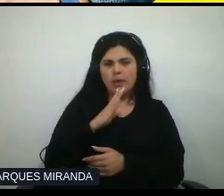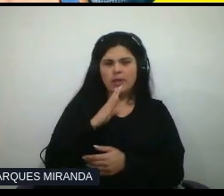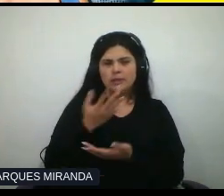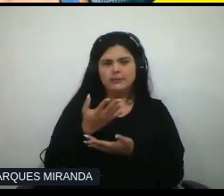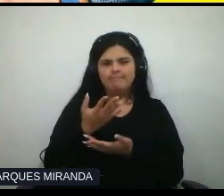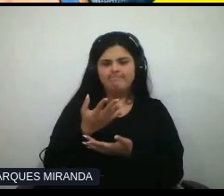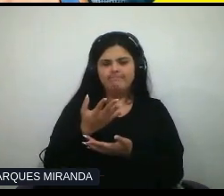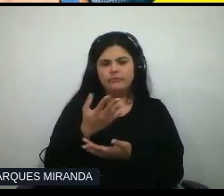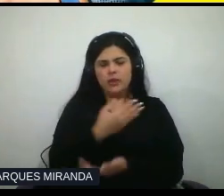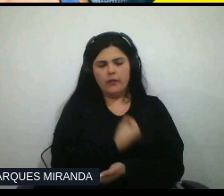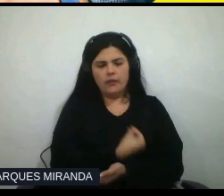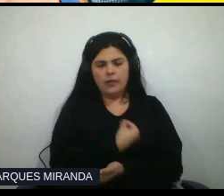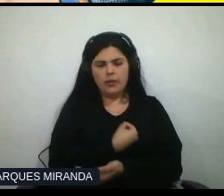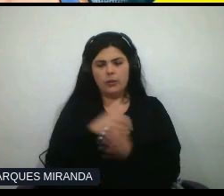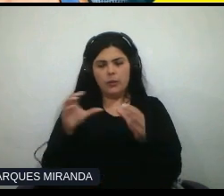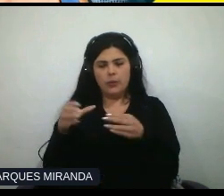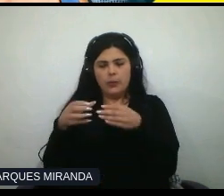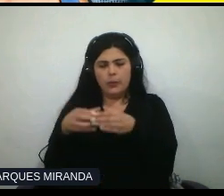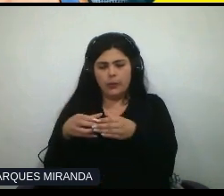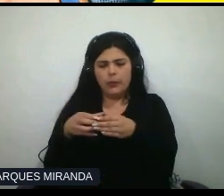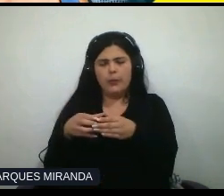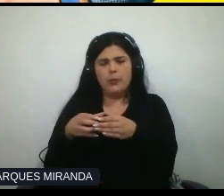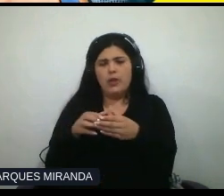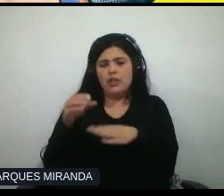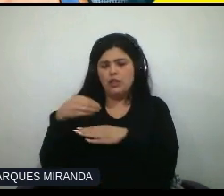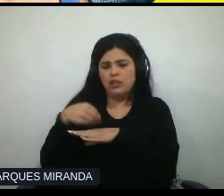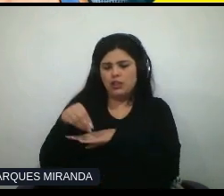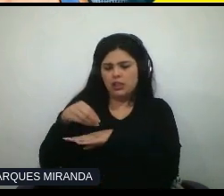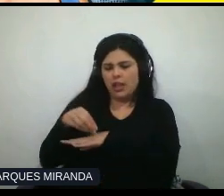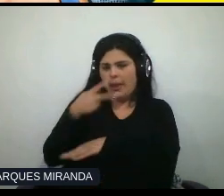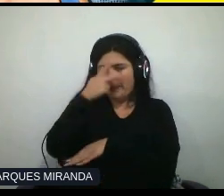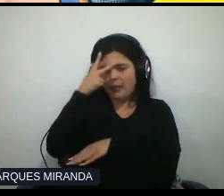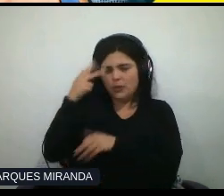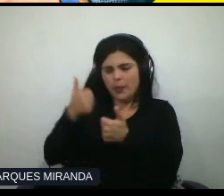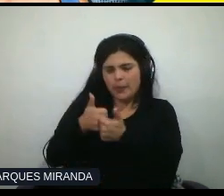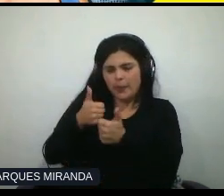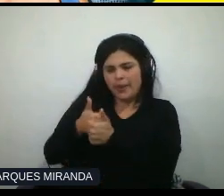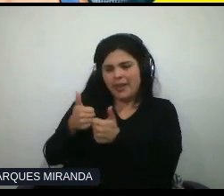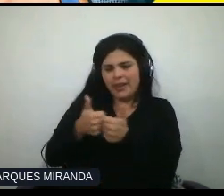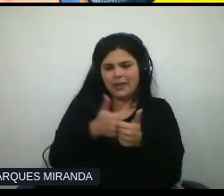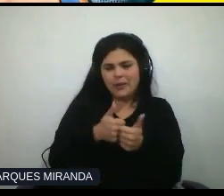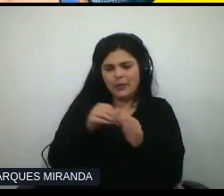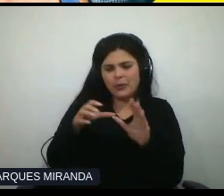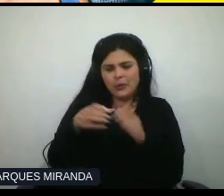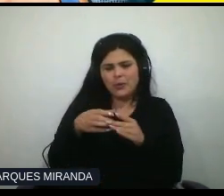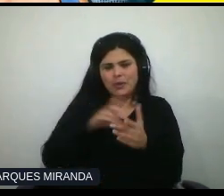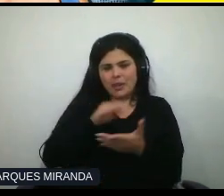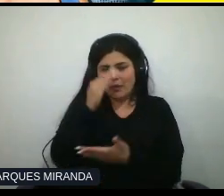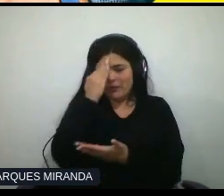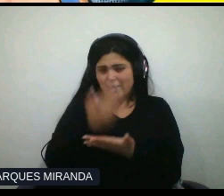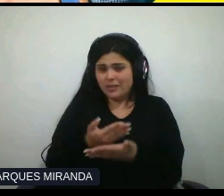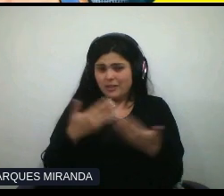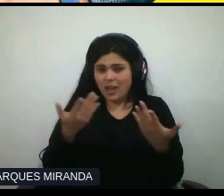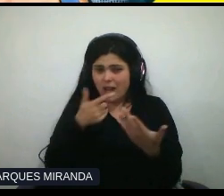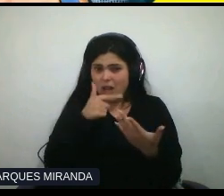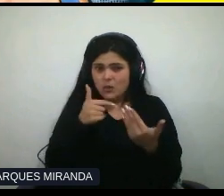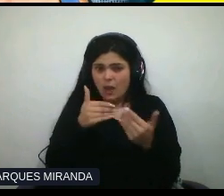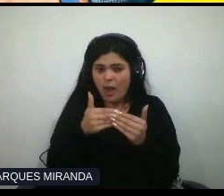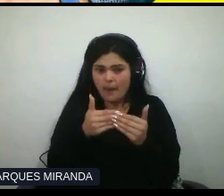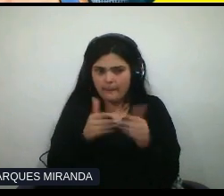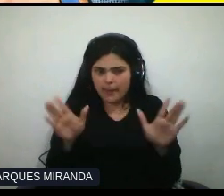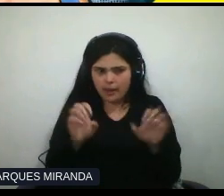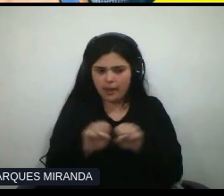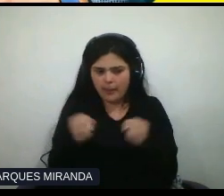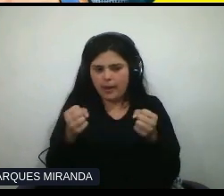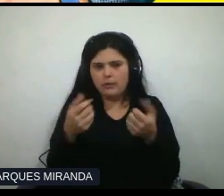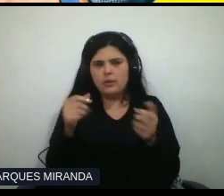estão vivendo numa bolha, obviamente elas vão indicar pessoas que são próximas, que elas têm confiança. E aí, Roberto, eu acho que o furar a bolha, que eu acho que é o que você está